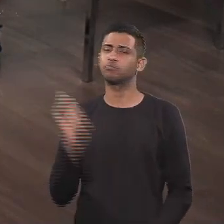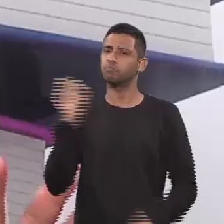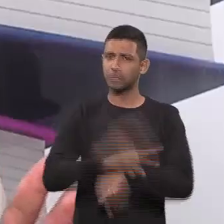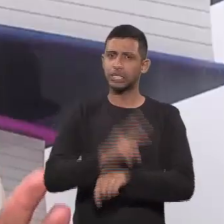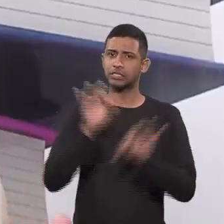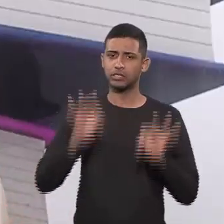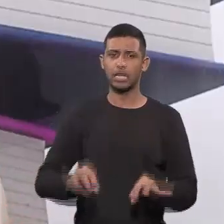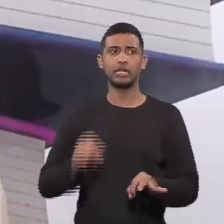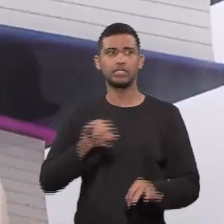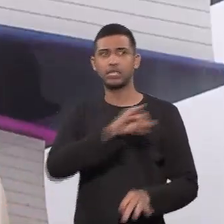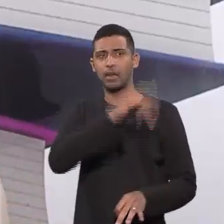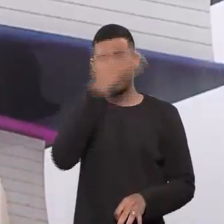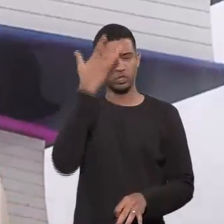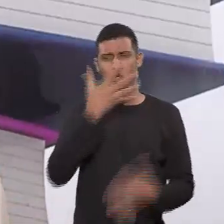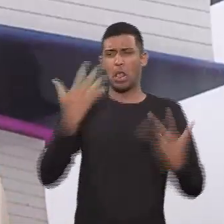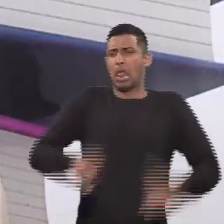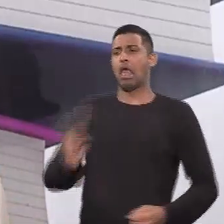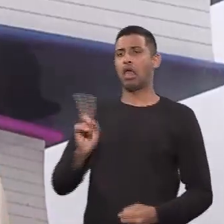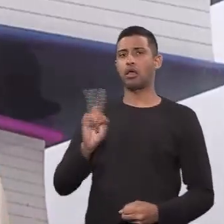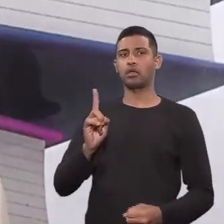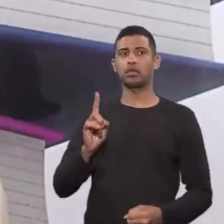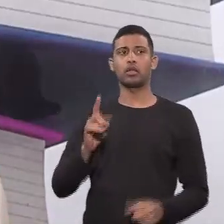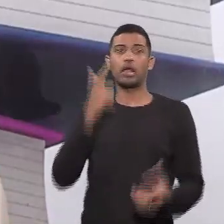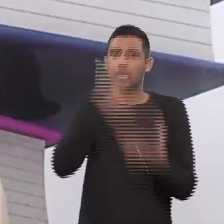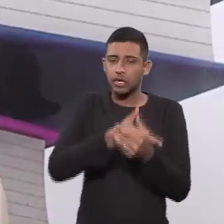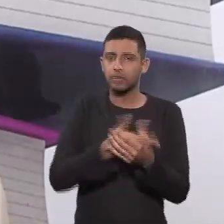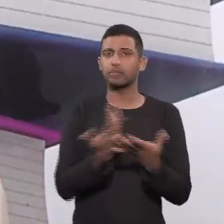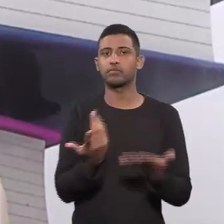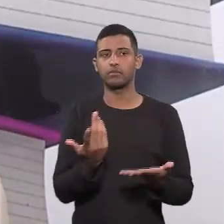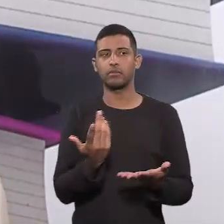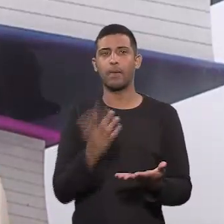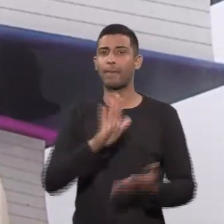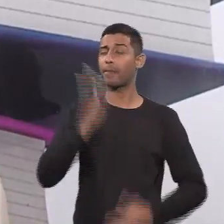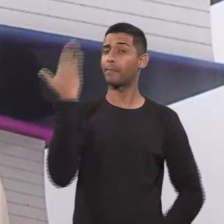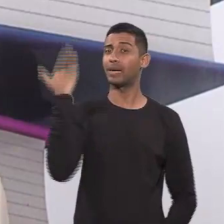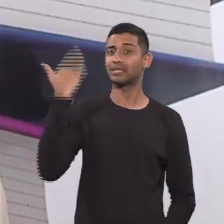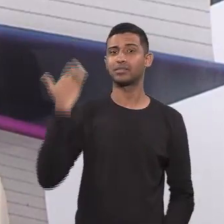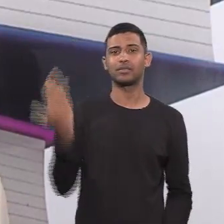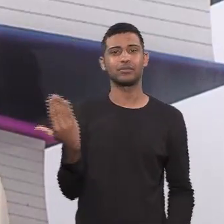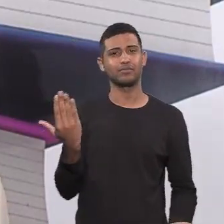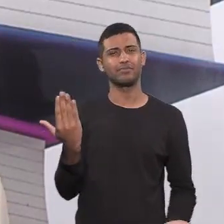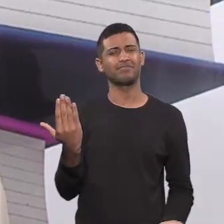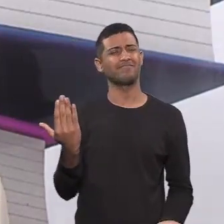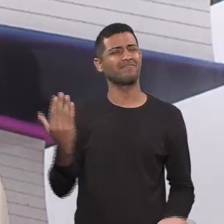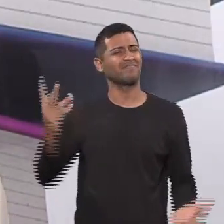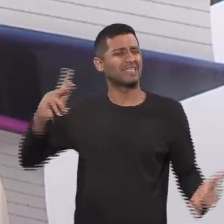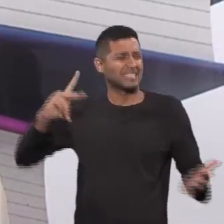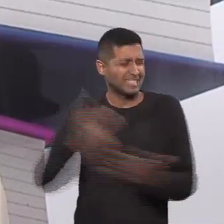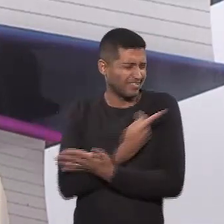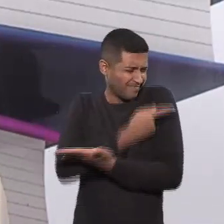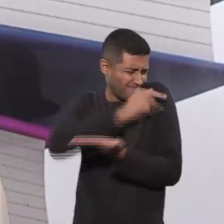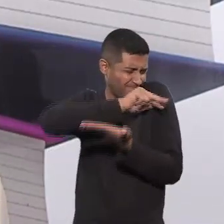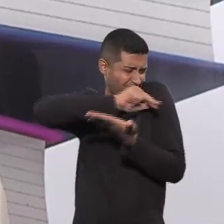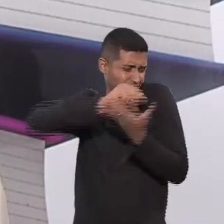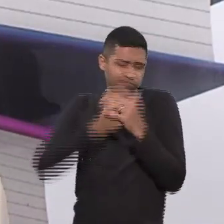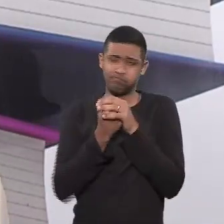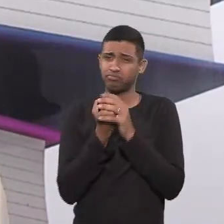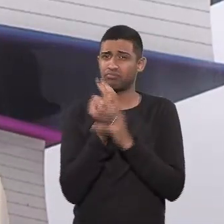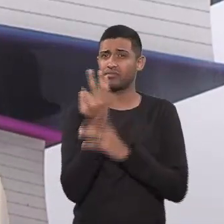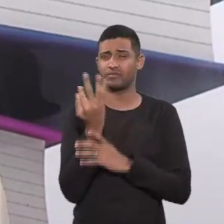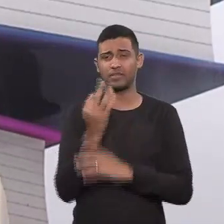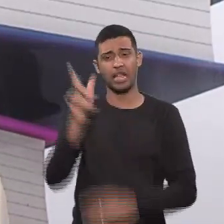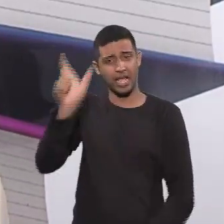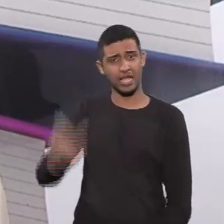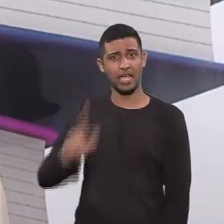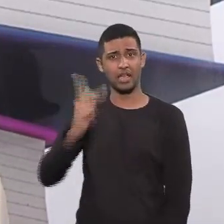Então, realmente, se alguém recusar, é crime. Mas, na época, acontecia muito mais. E aí,